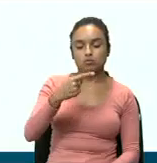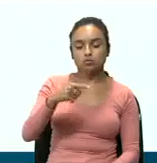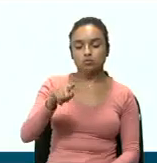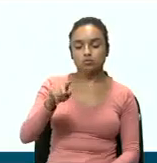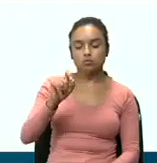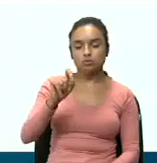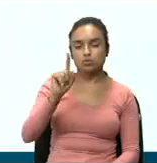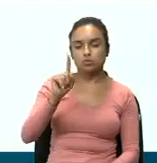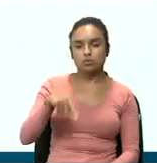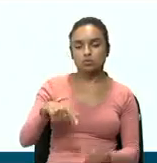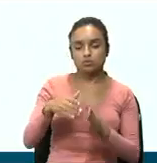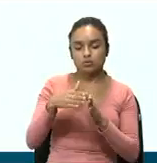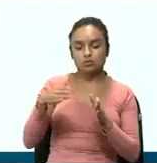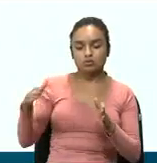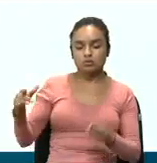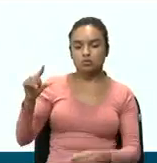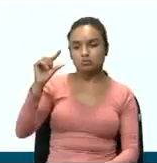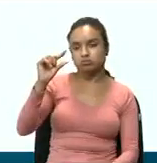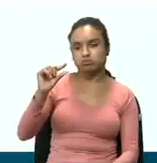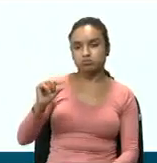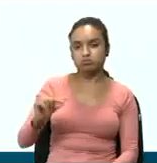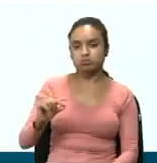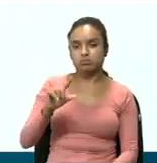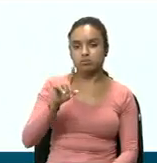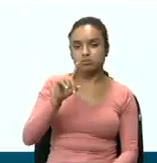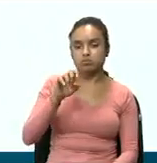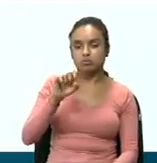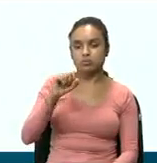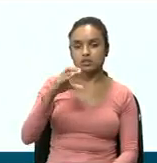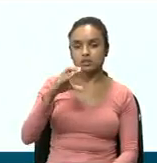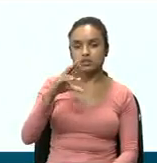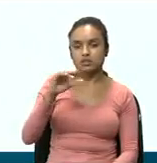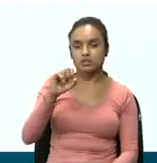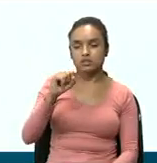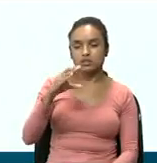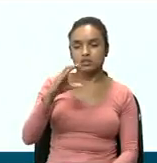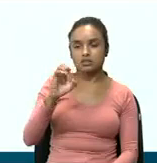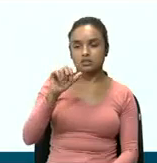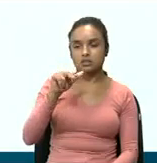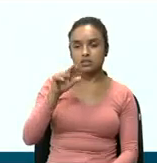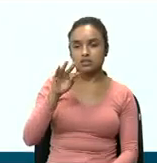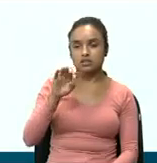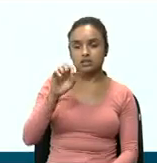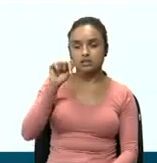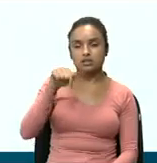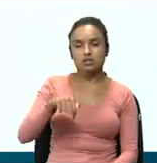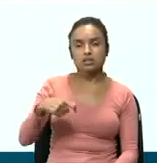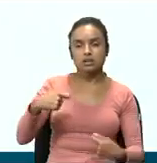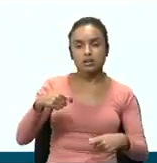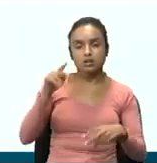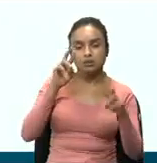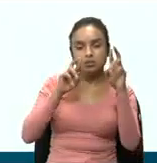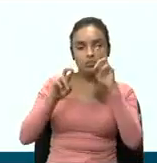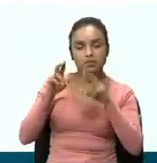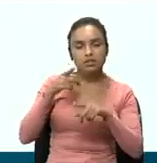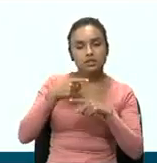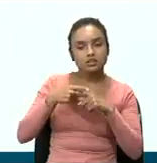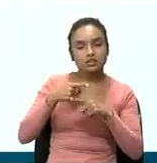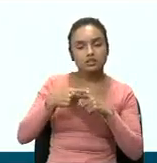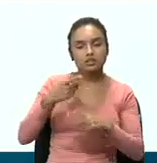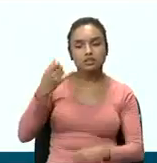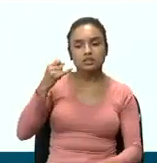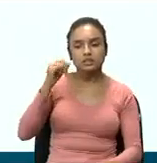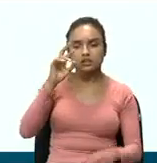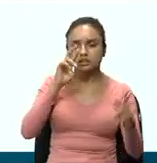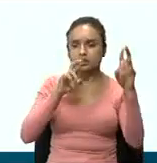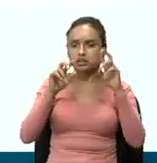função decrescente. Tá? Então, isso é muito importante, essa verificação, porque se essa